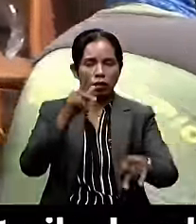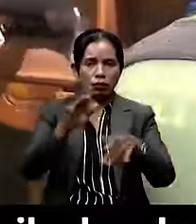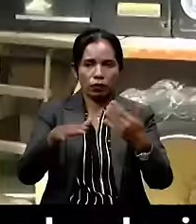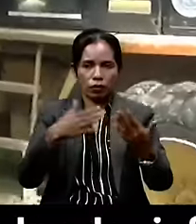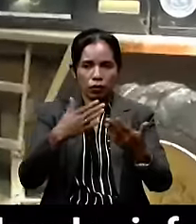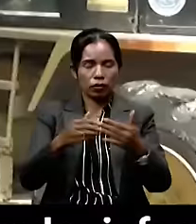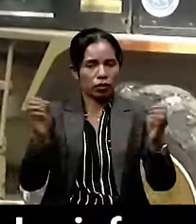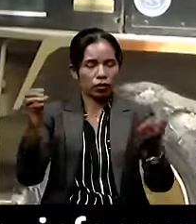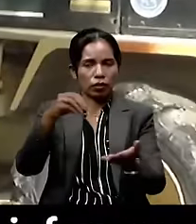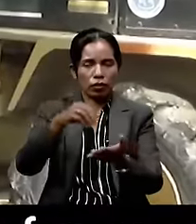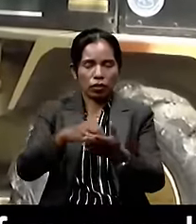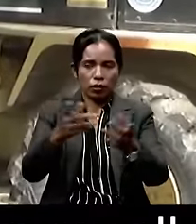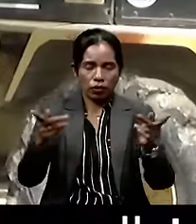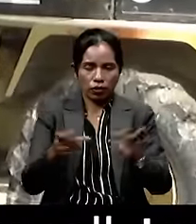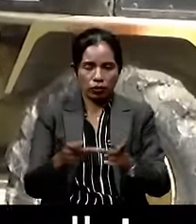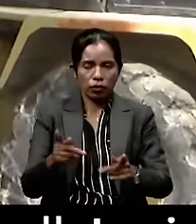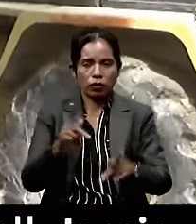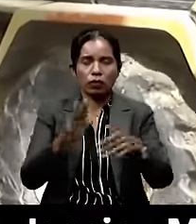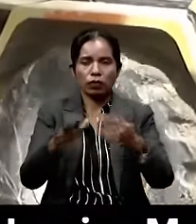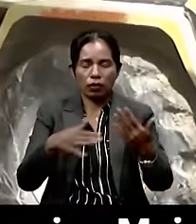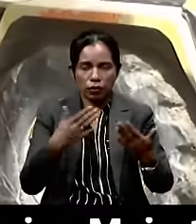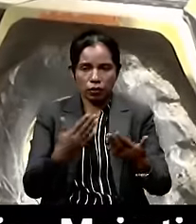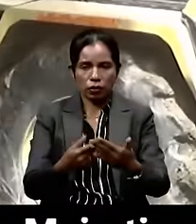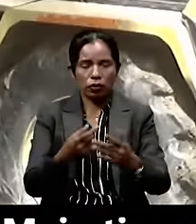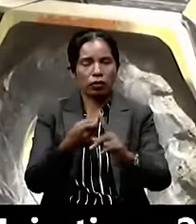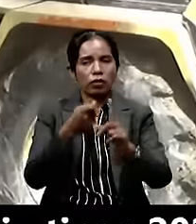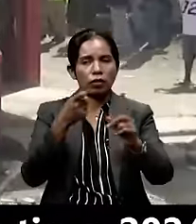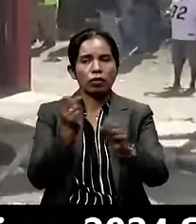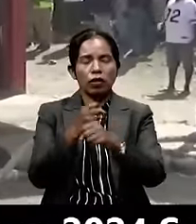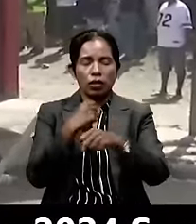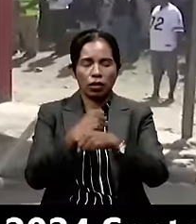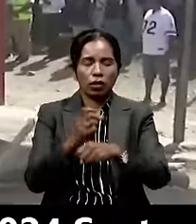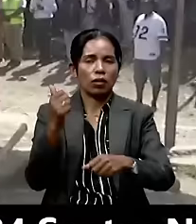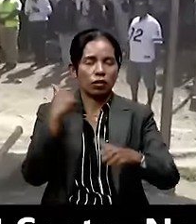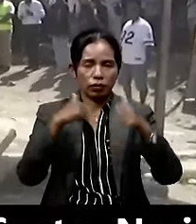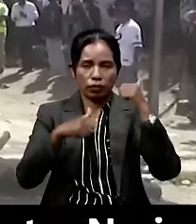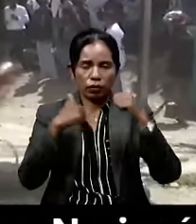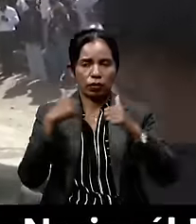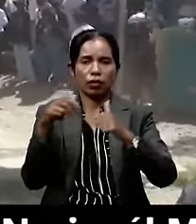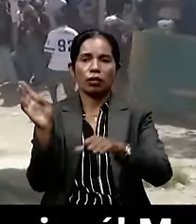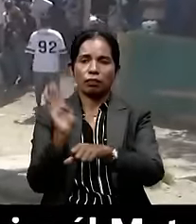la cria ulu condição ba cidadão sira nebe maioria halo atividade negócio.